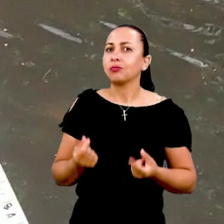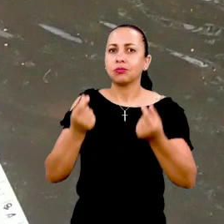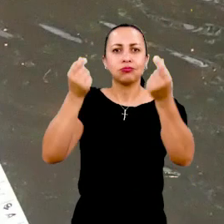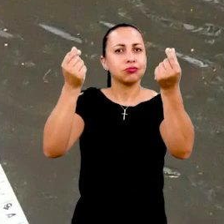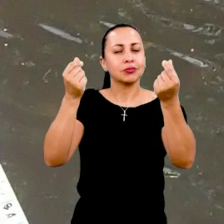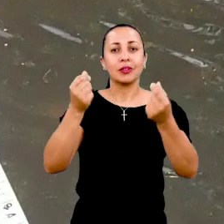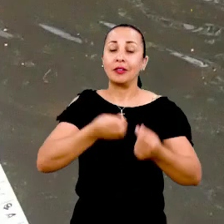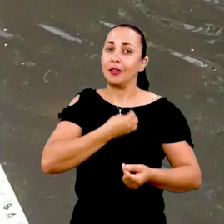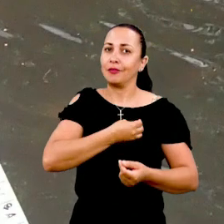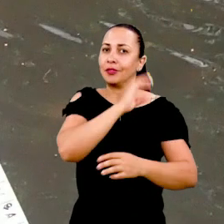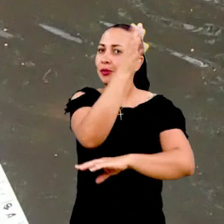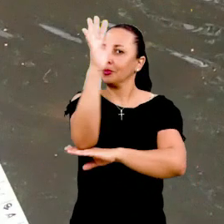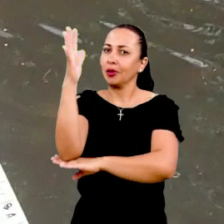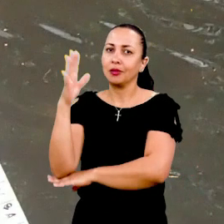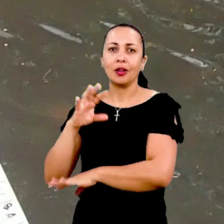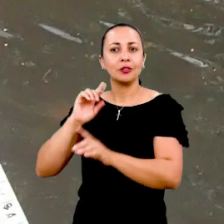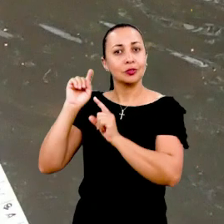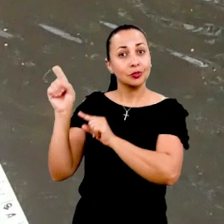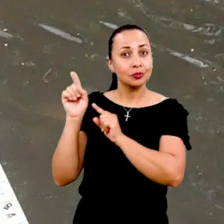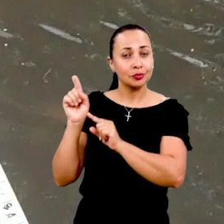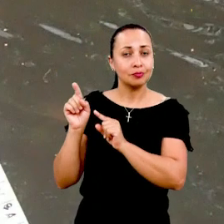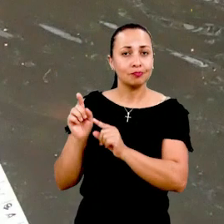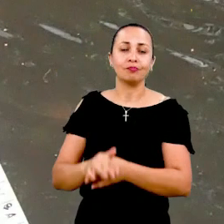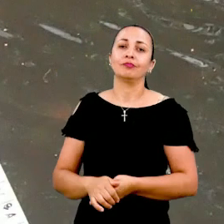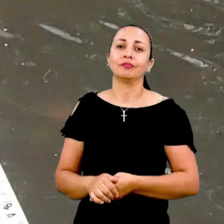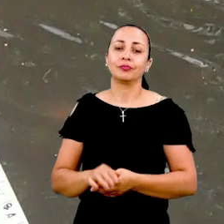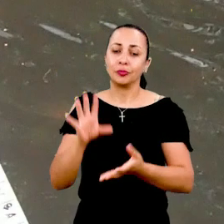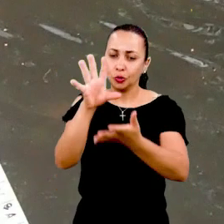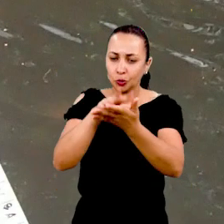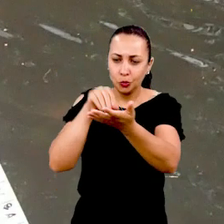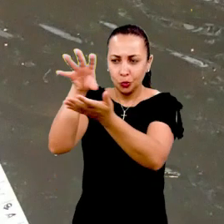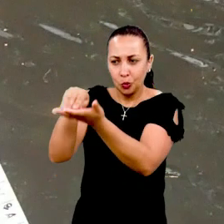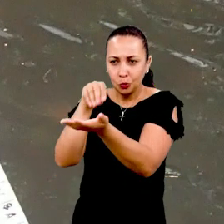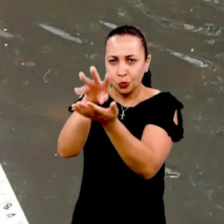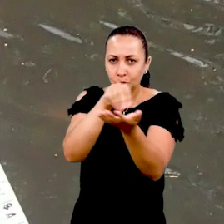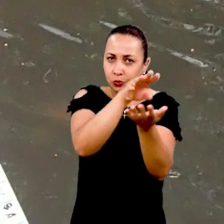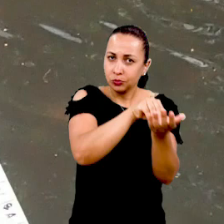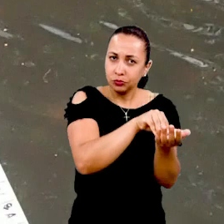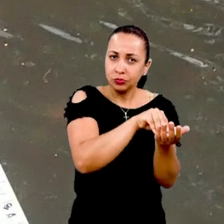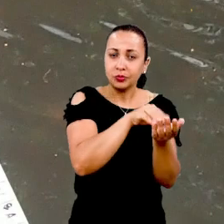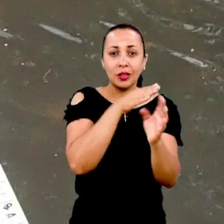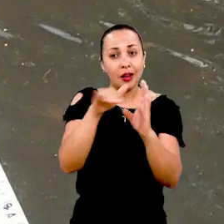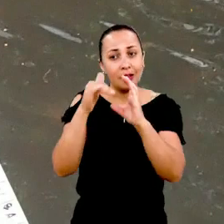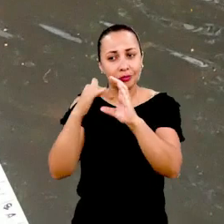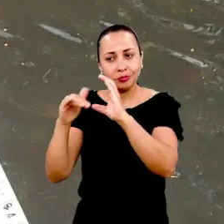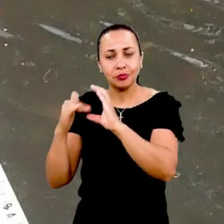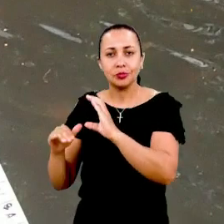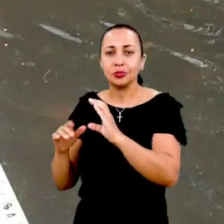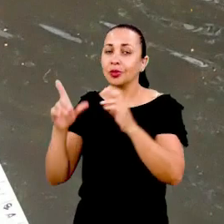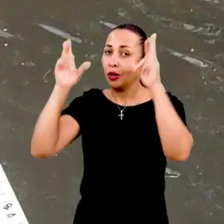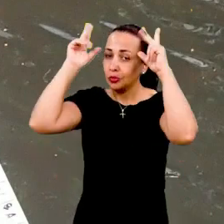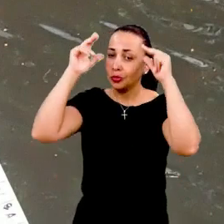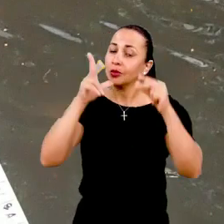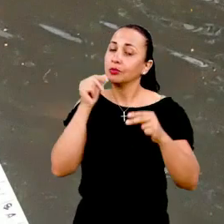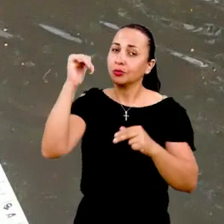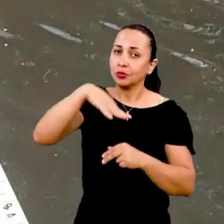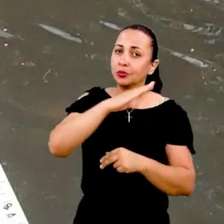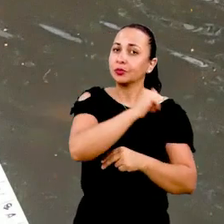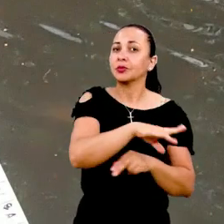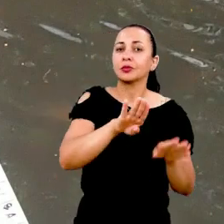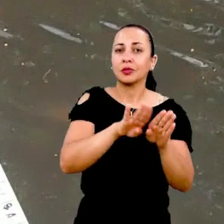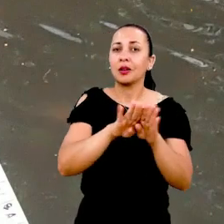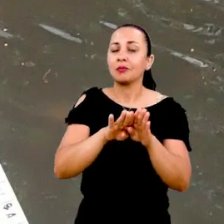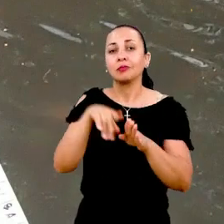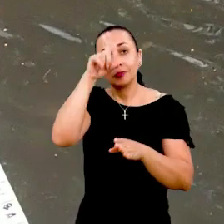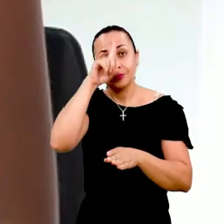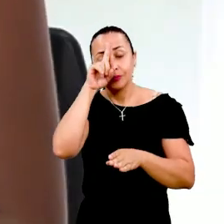de forma muito rica a biodiversidade de lá. Esses dados a gente está coletando em relação à distribuição dos cavalos marinhos lá no estuário